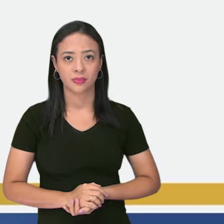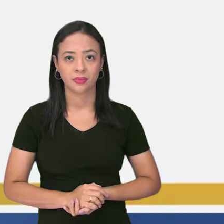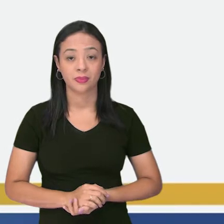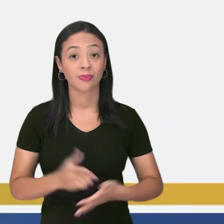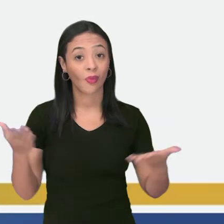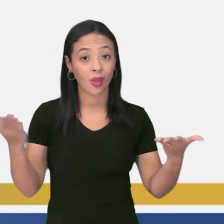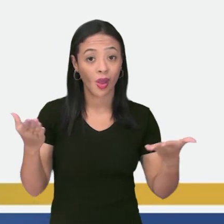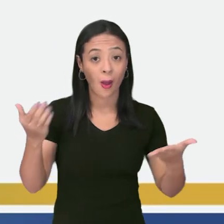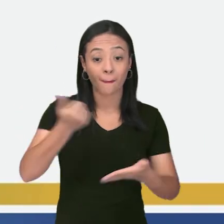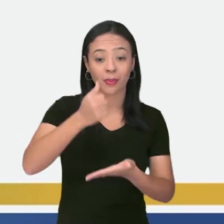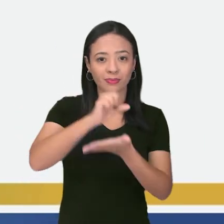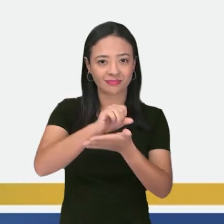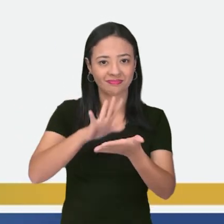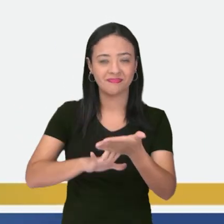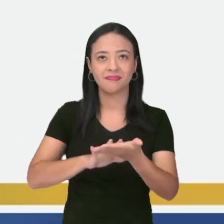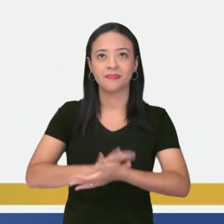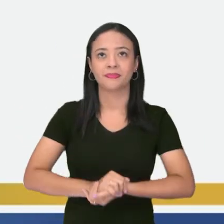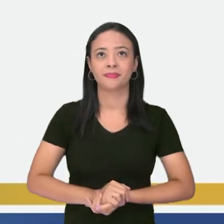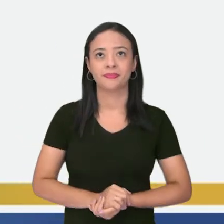Vamos ao primeiro exercitando.